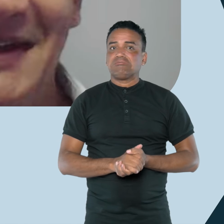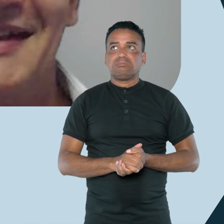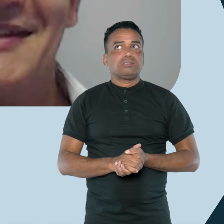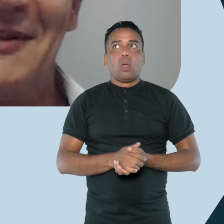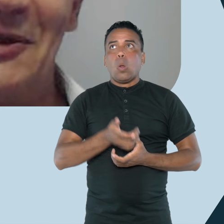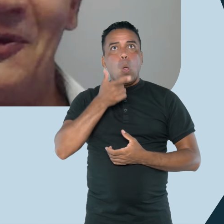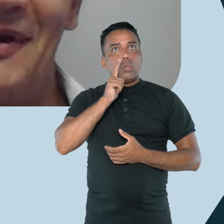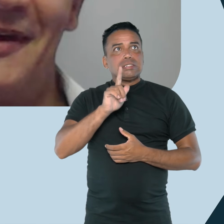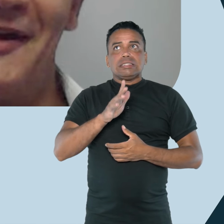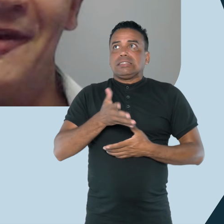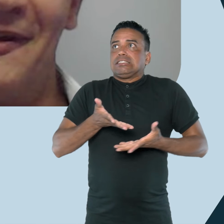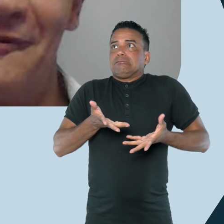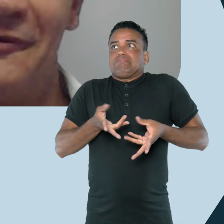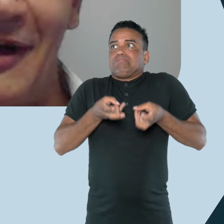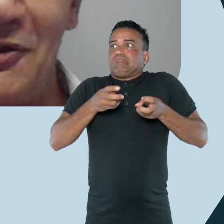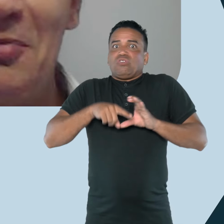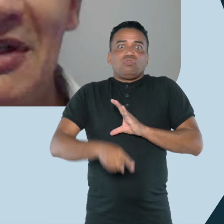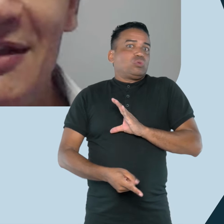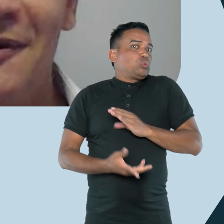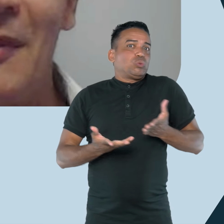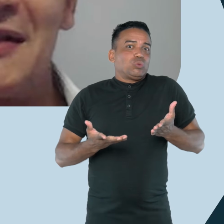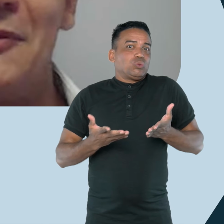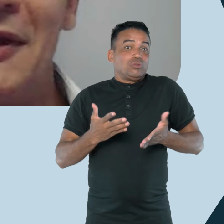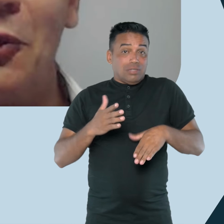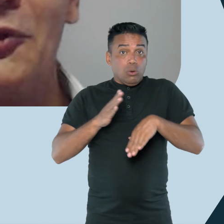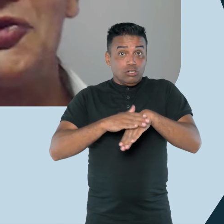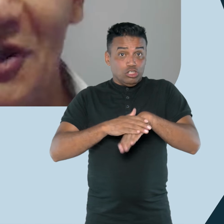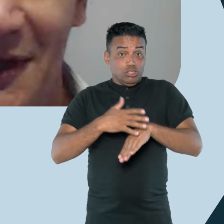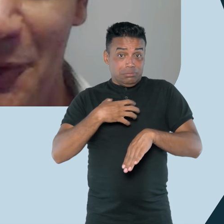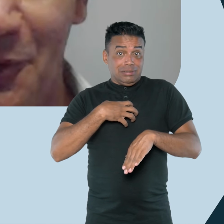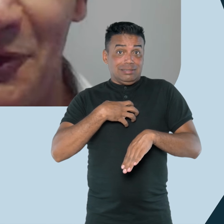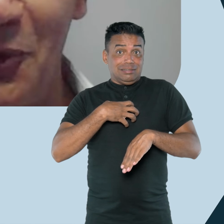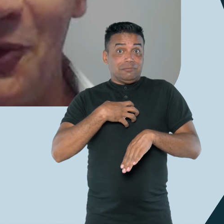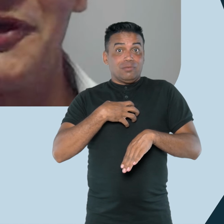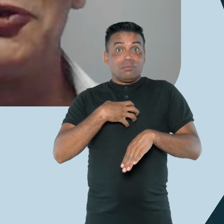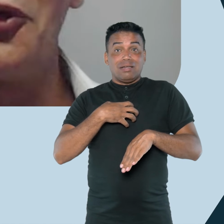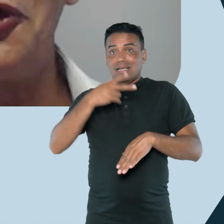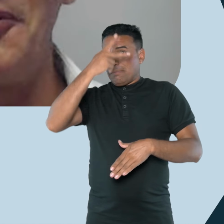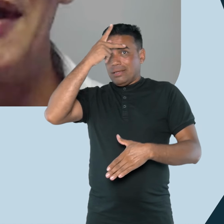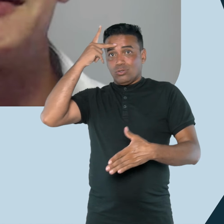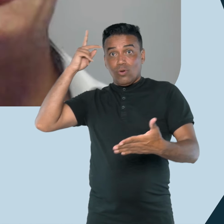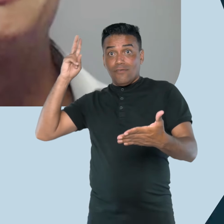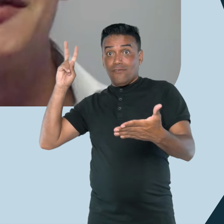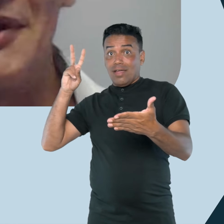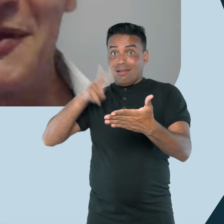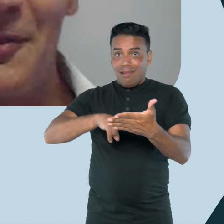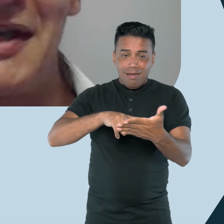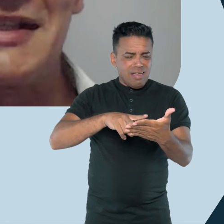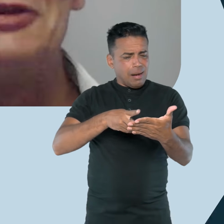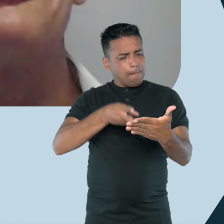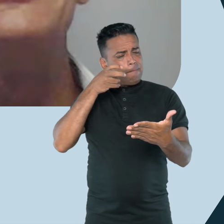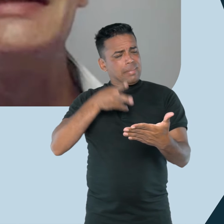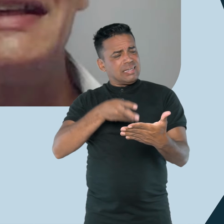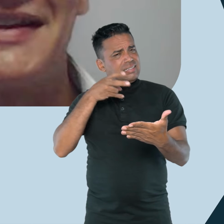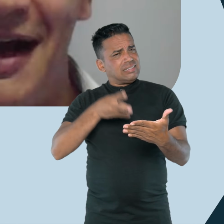Entendeu? Então, vai de mim, mas também quando chega para o leitor começa a perceber também